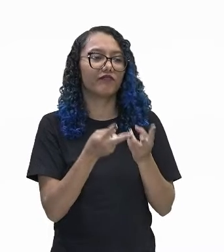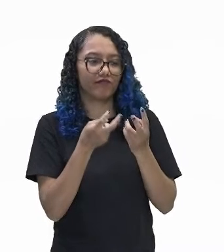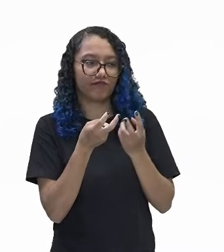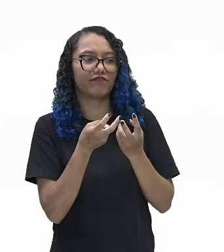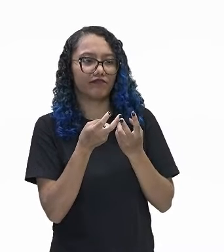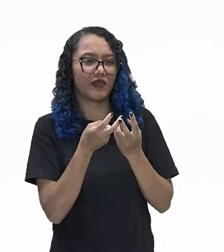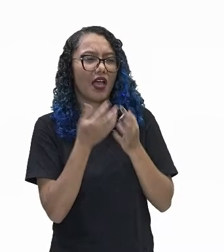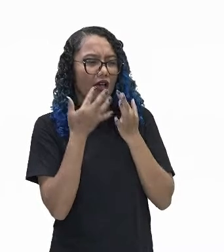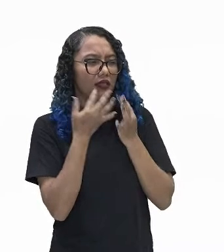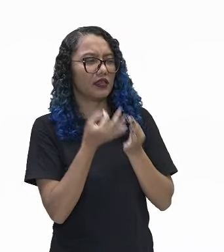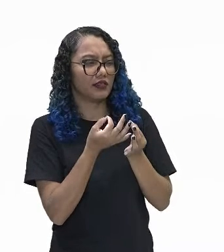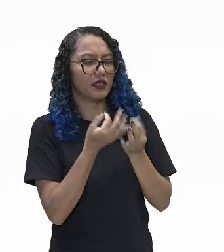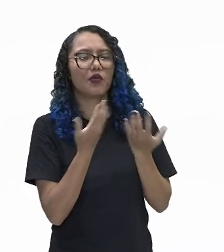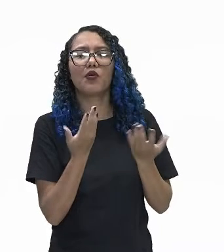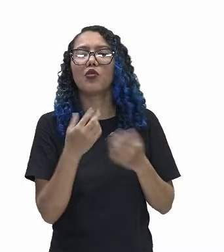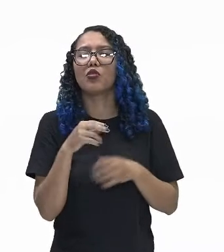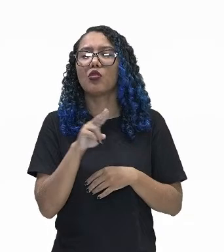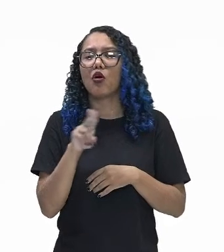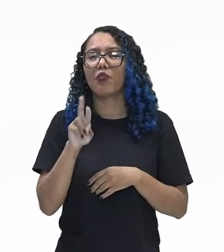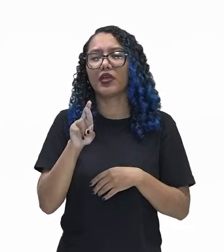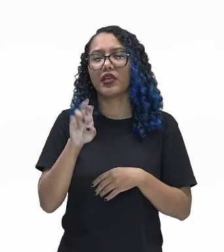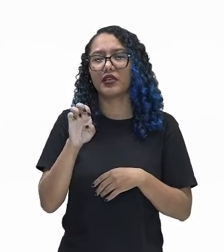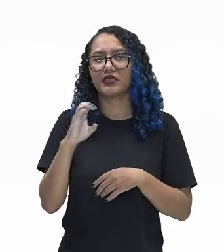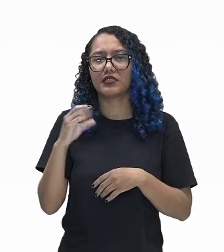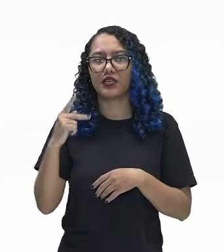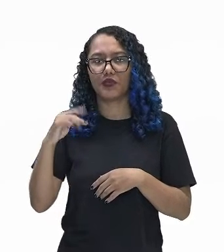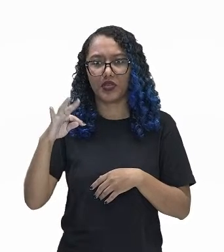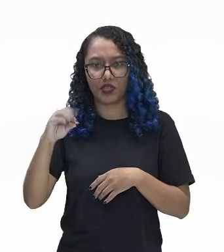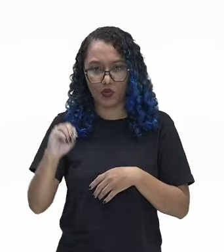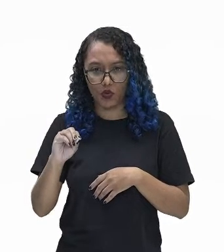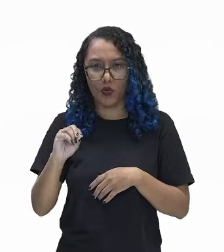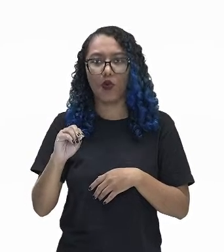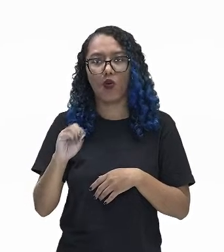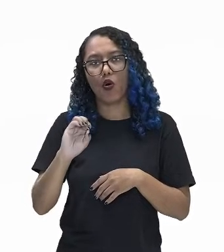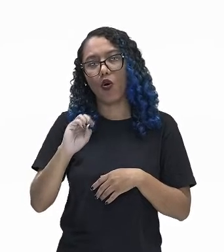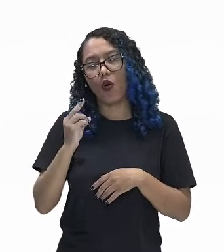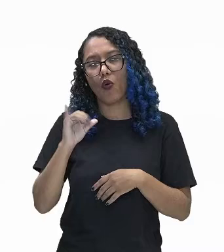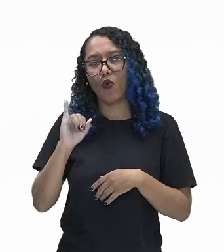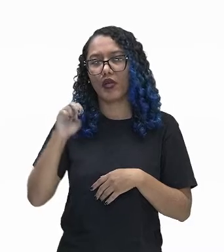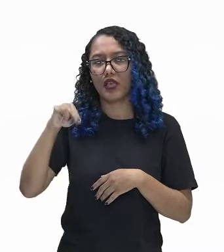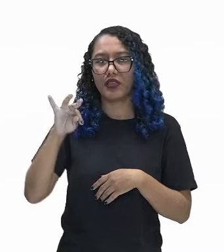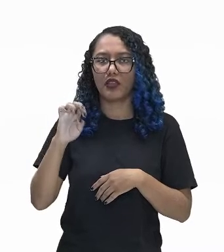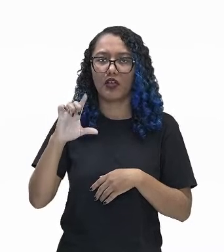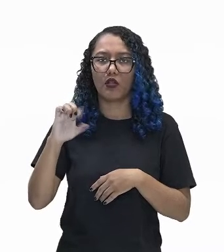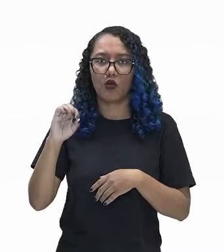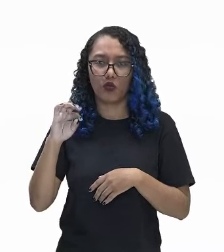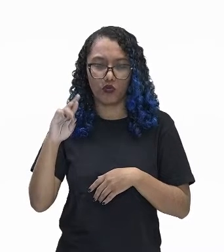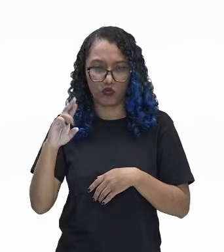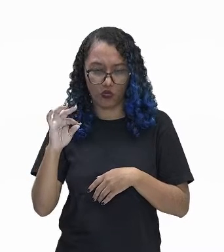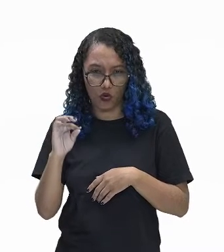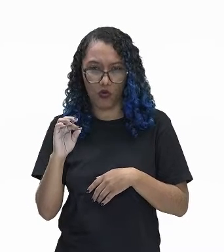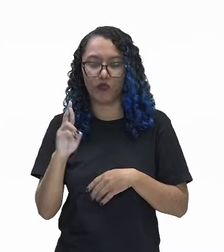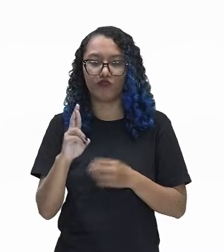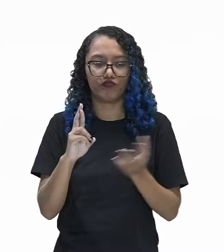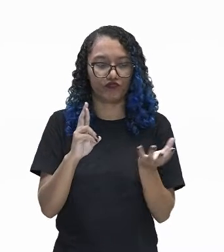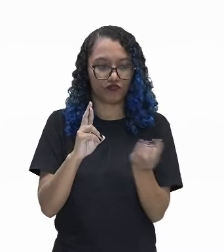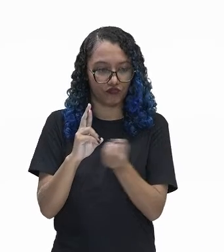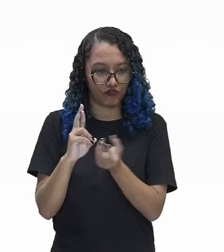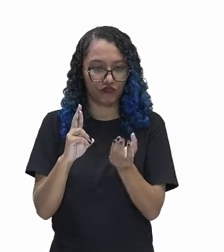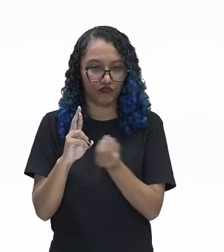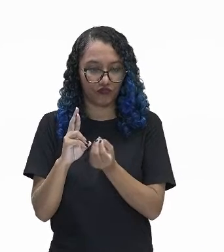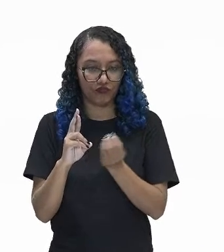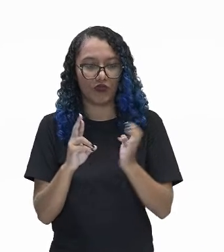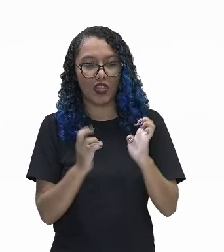ou também interlocutor. Então, esses aí são os elementos que compõem a comunicação, para que a gente